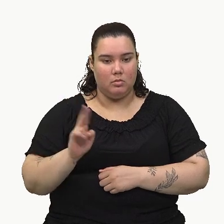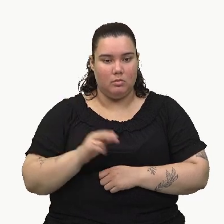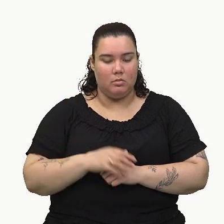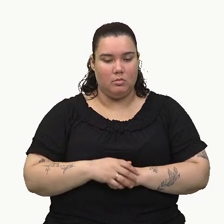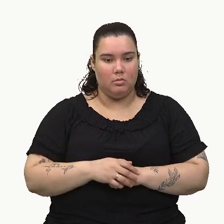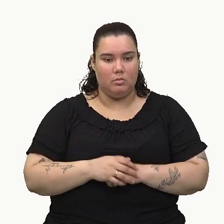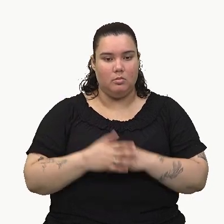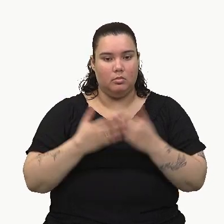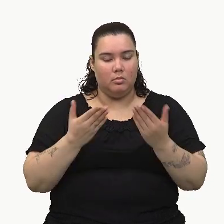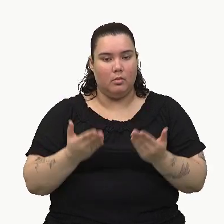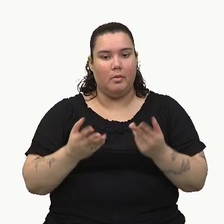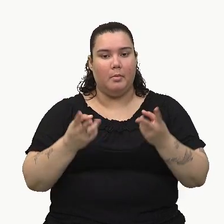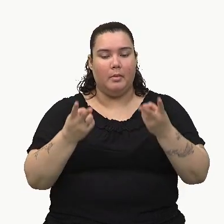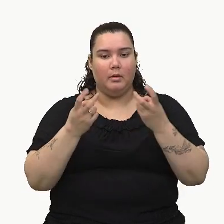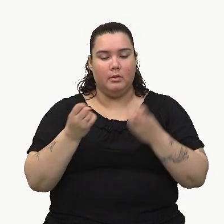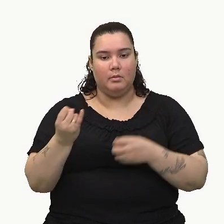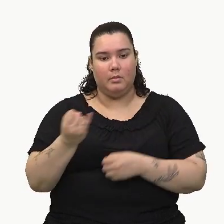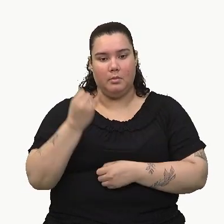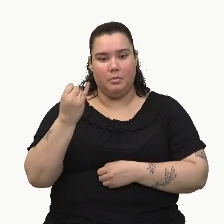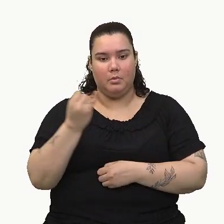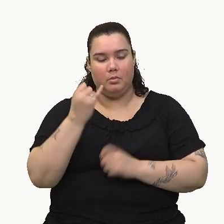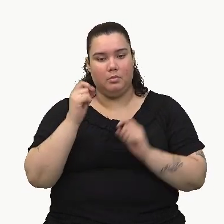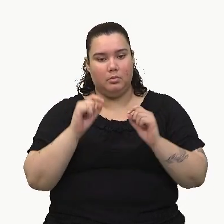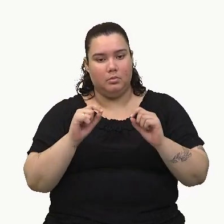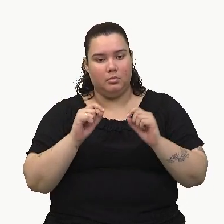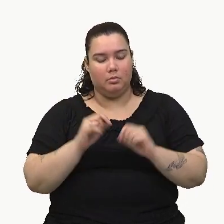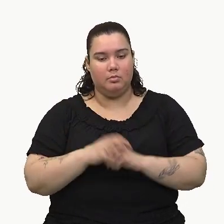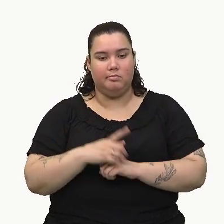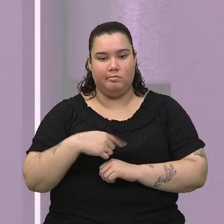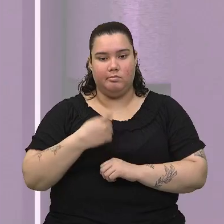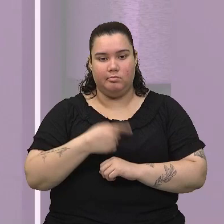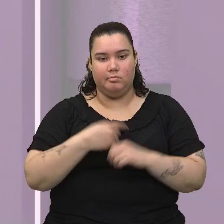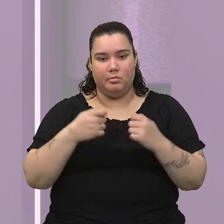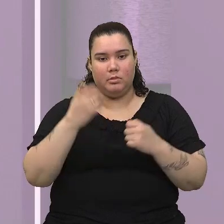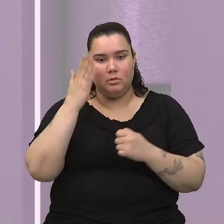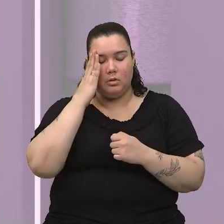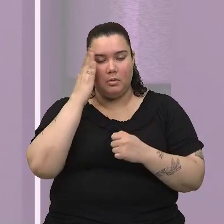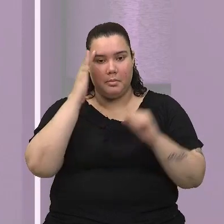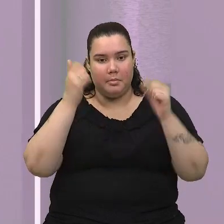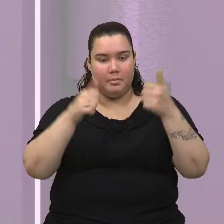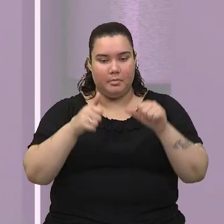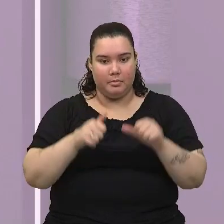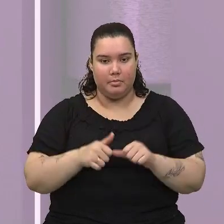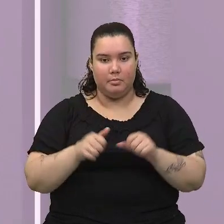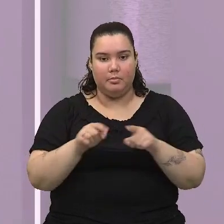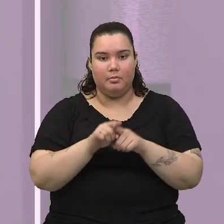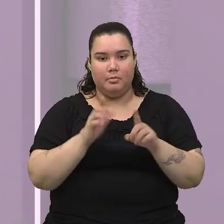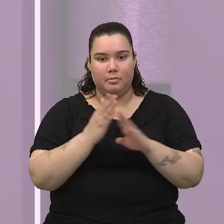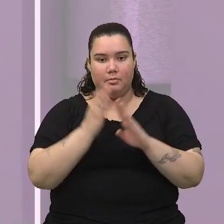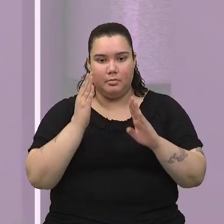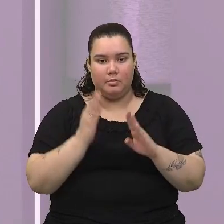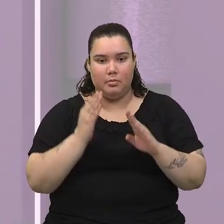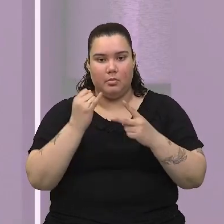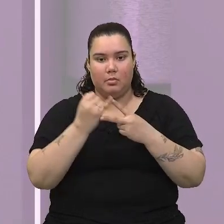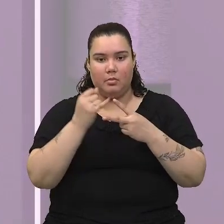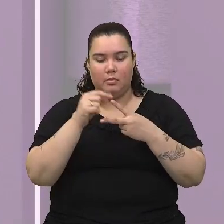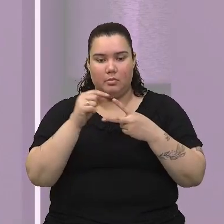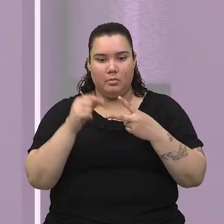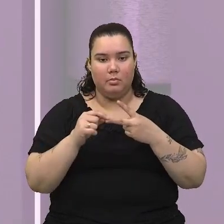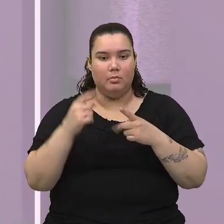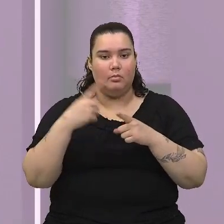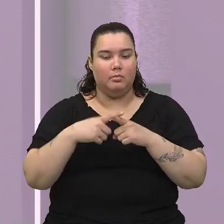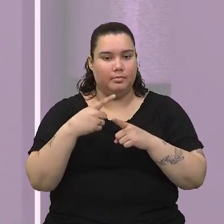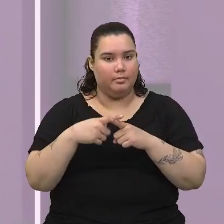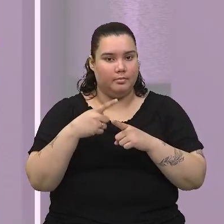Daí você vê a importância, pessoal, de a gente saber analisar e determinar o grau de um polinômio. Por